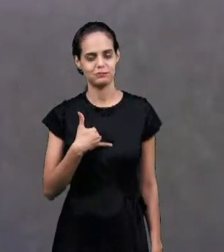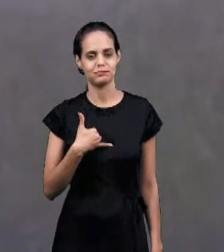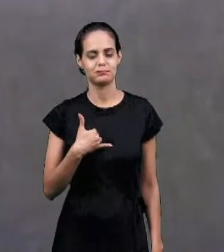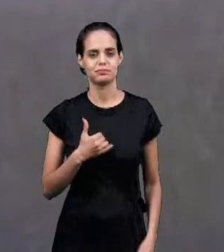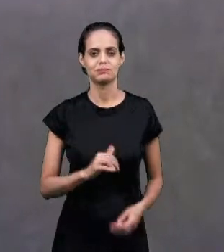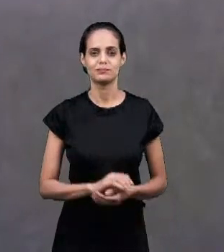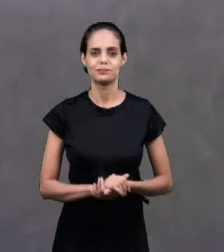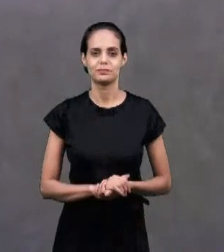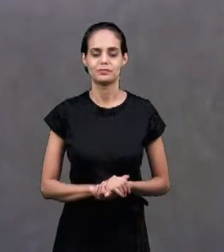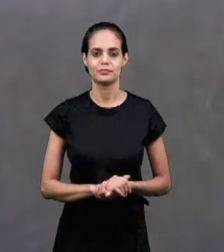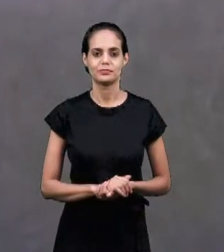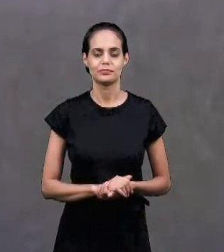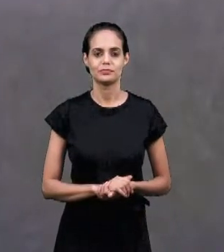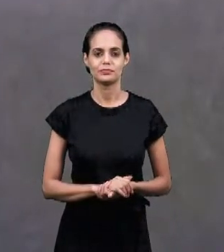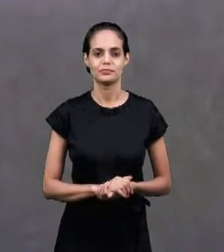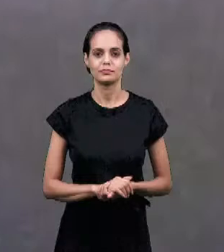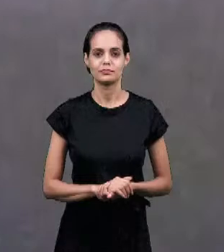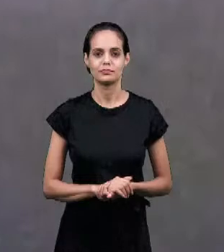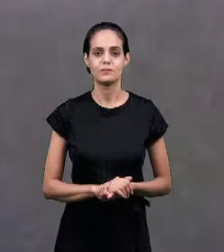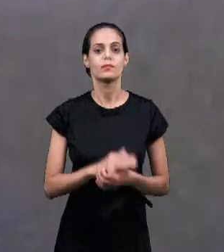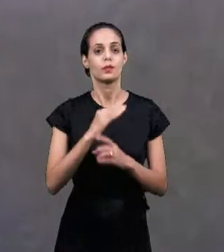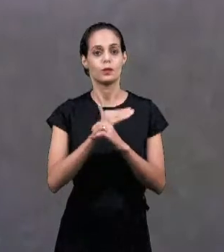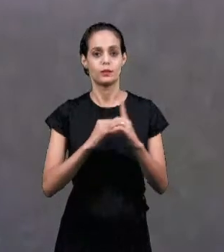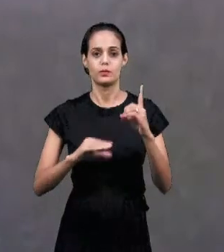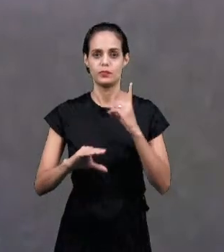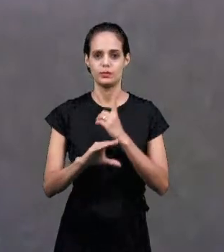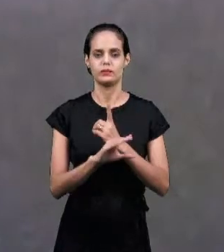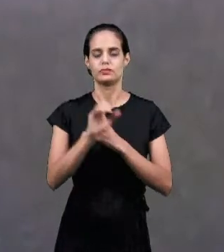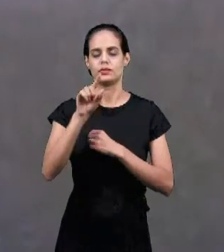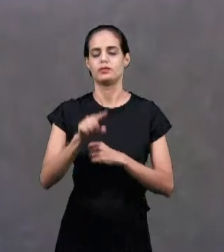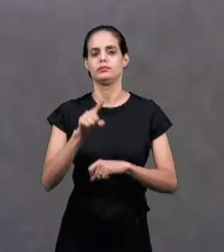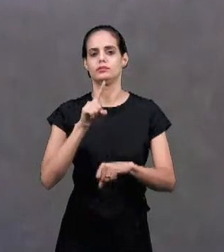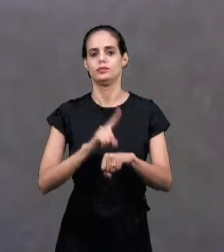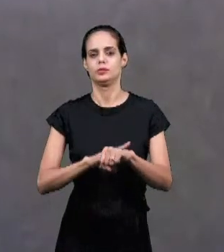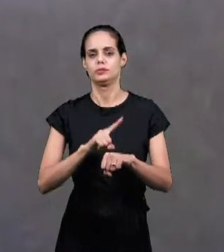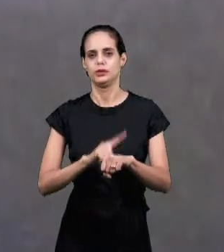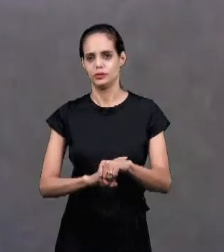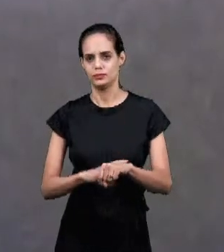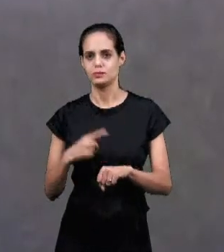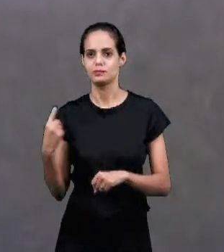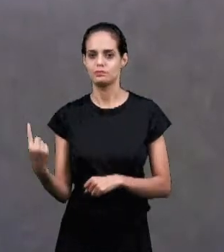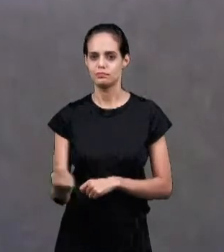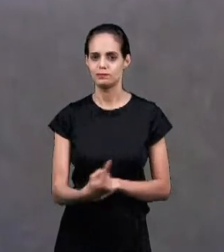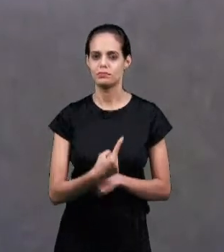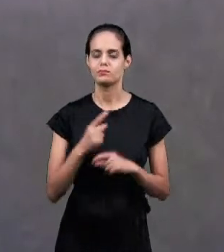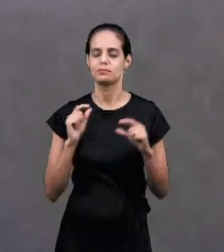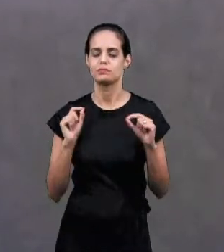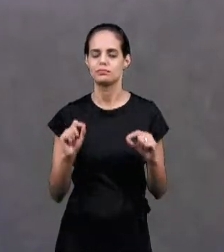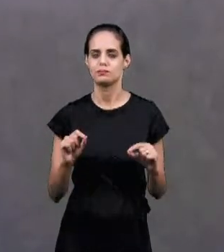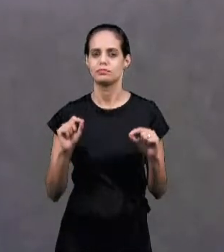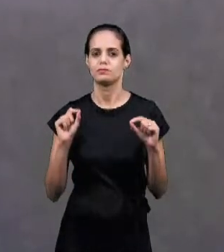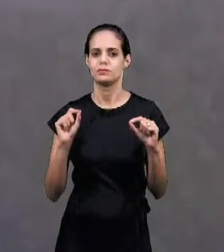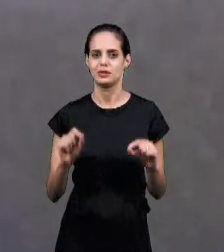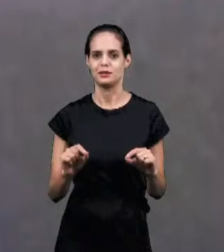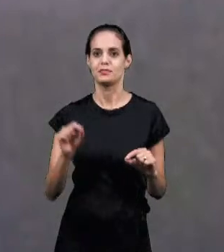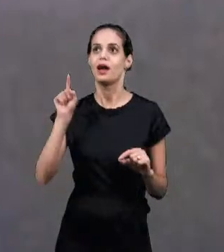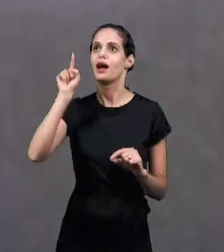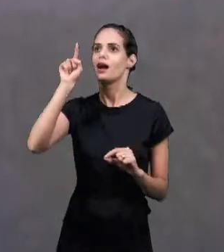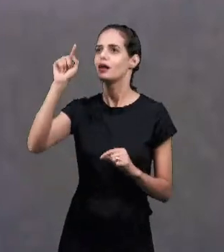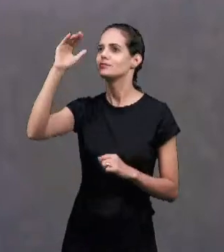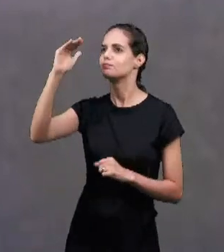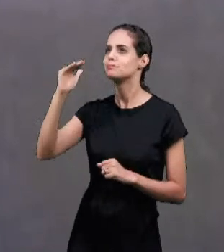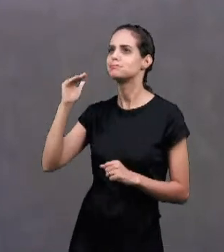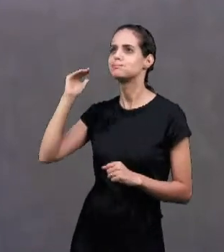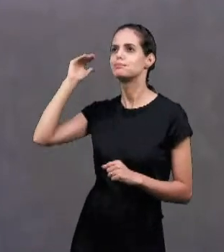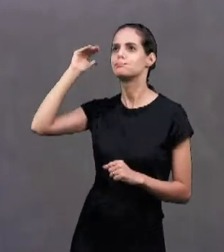essa autoridade. O culto é o momento em que nós somos recebidos pela autoridade das autoridades. Pelo